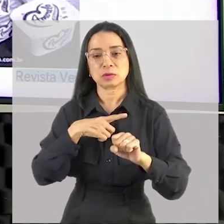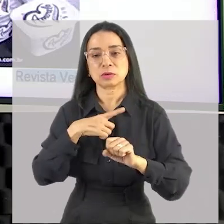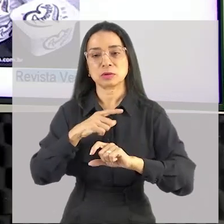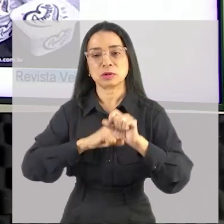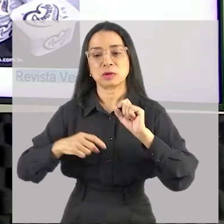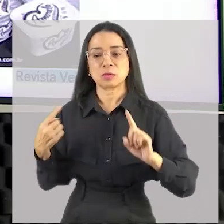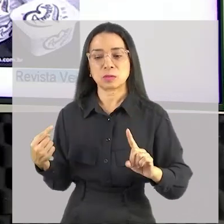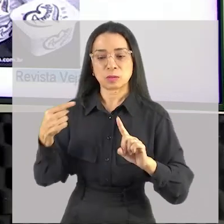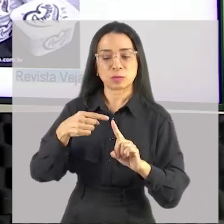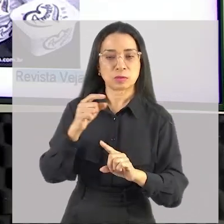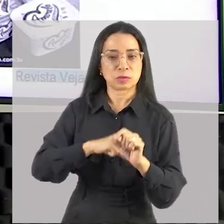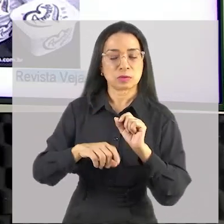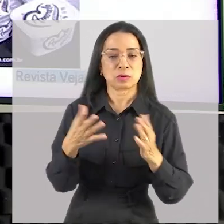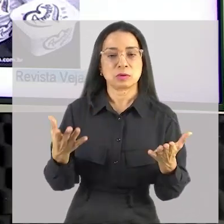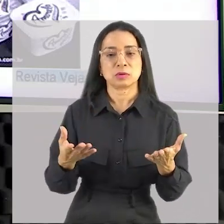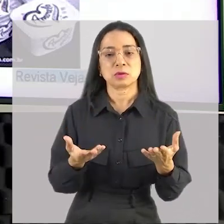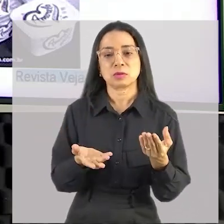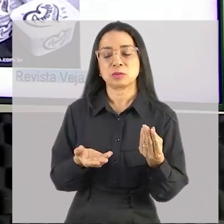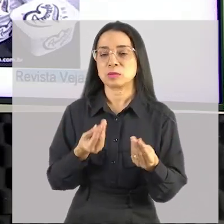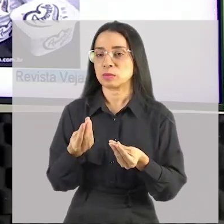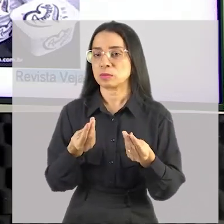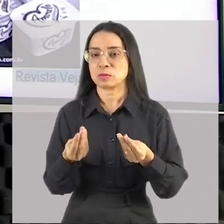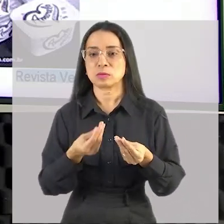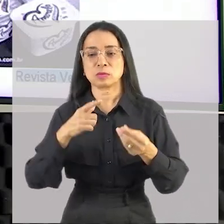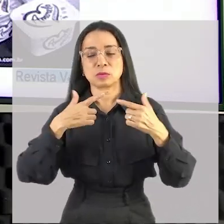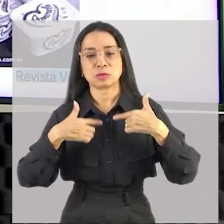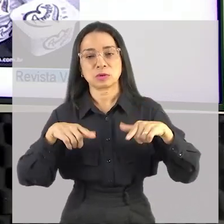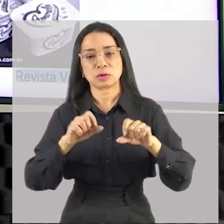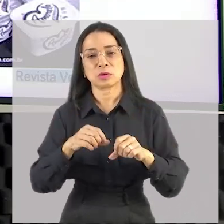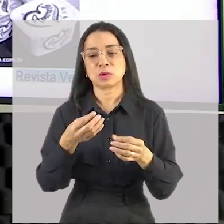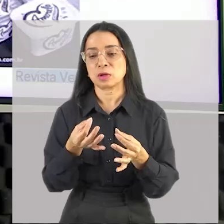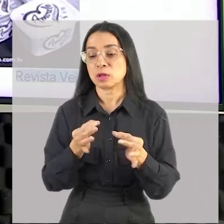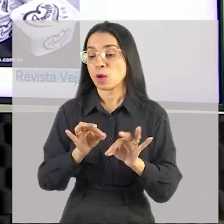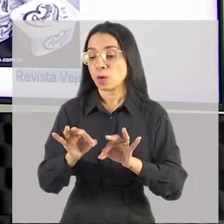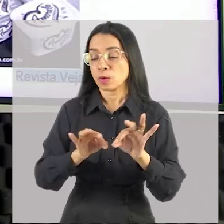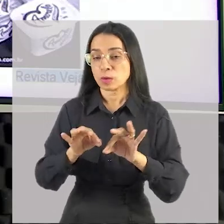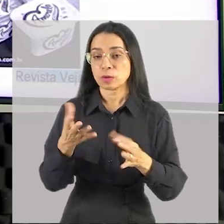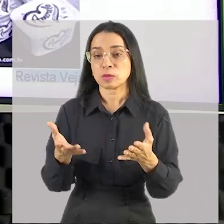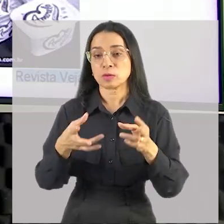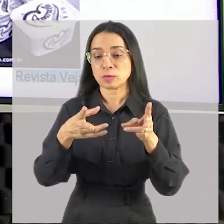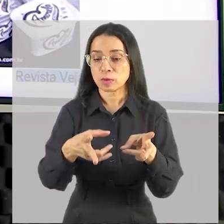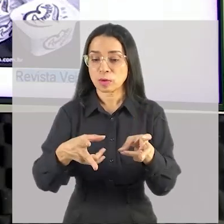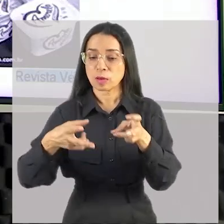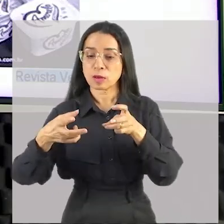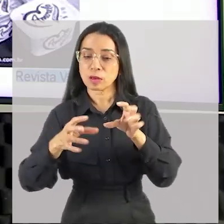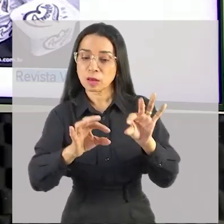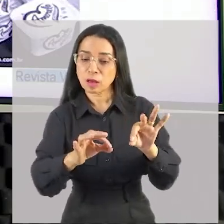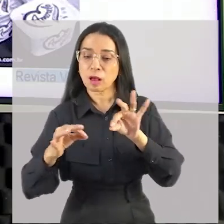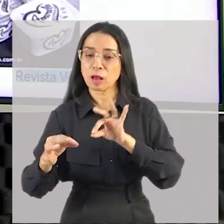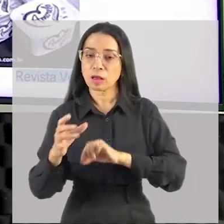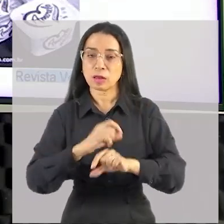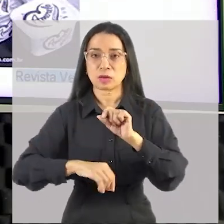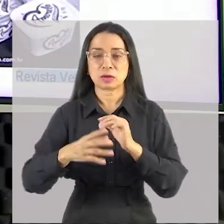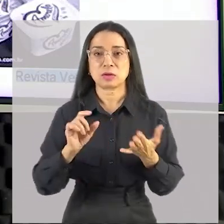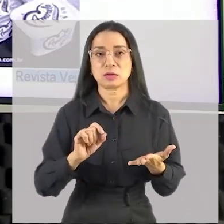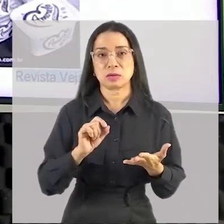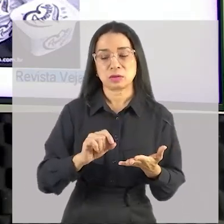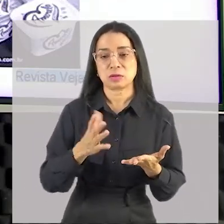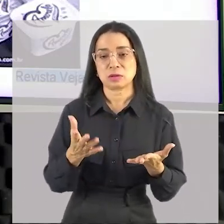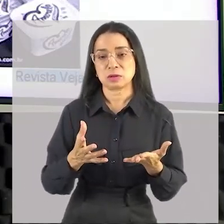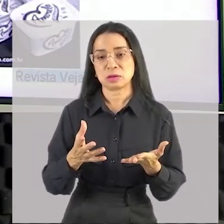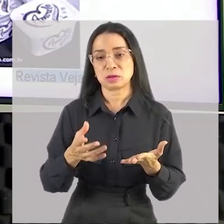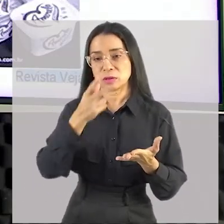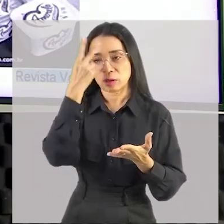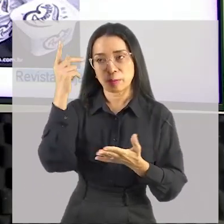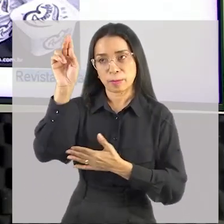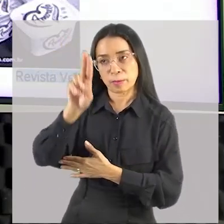tem um objetivo. Então, as funções da linguagem funcionam para atrair o